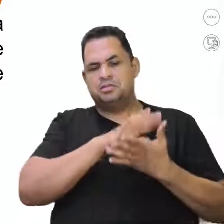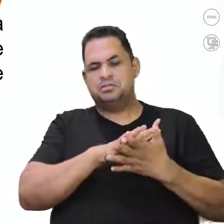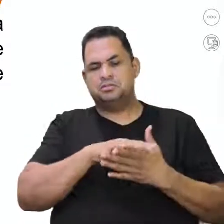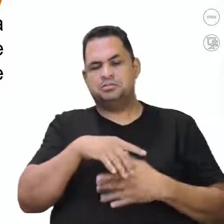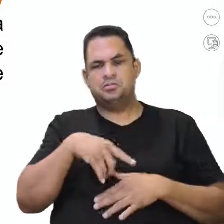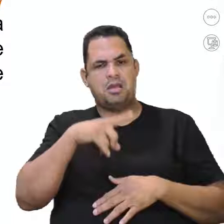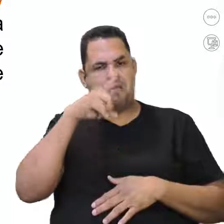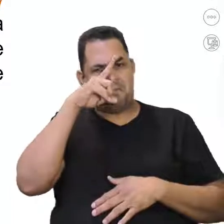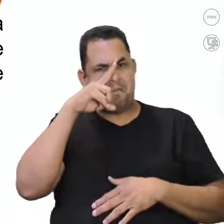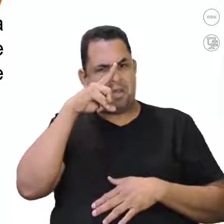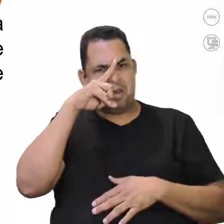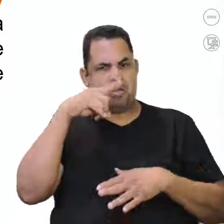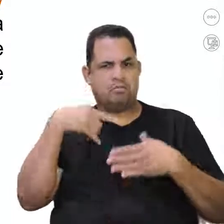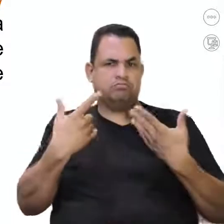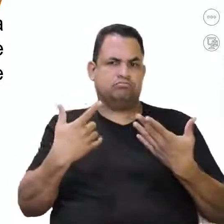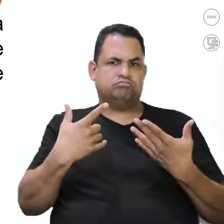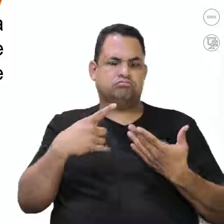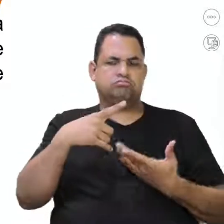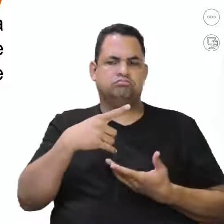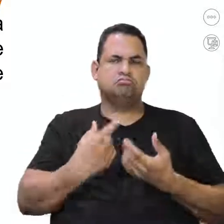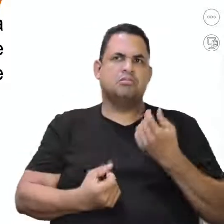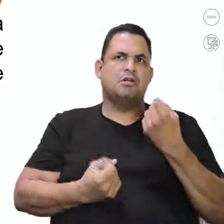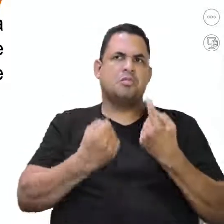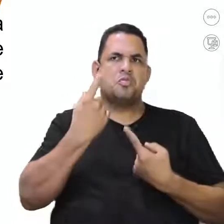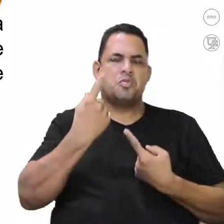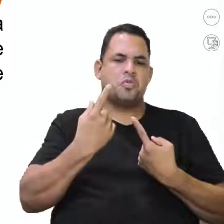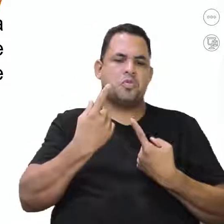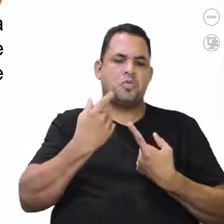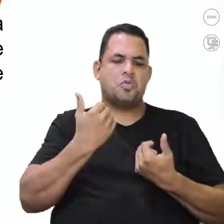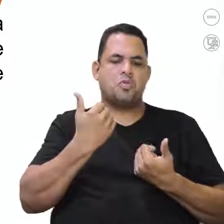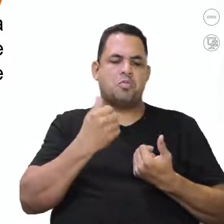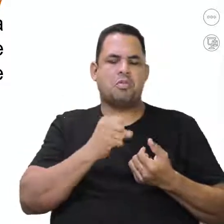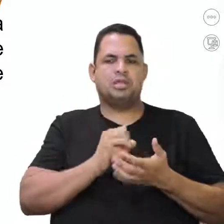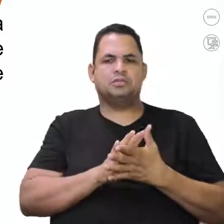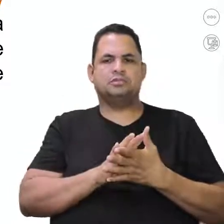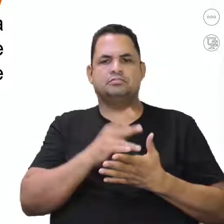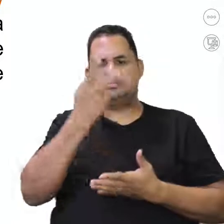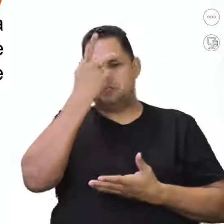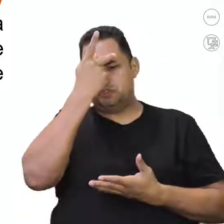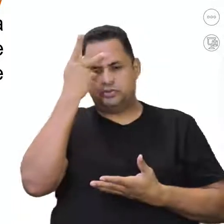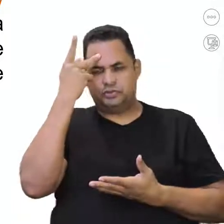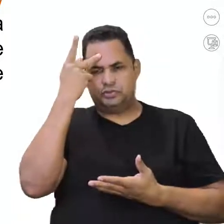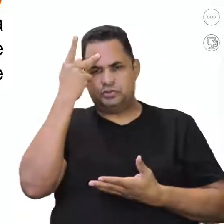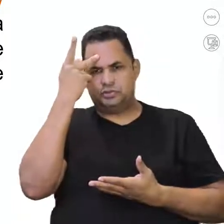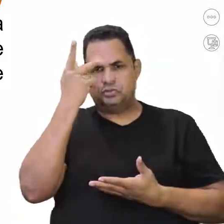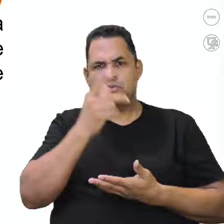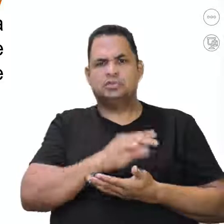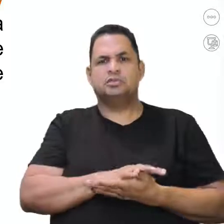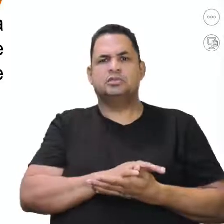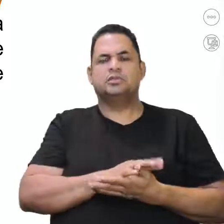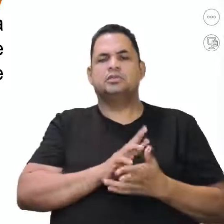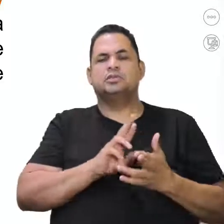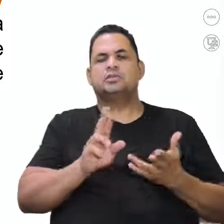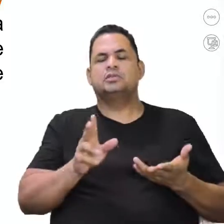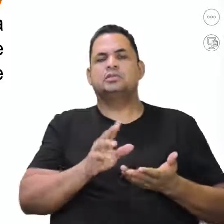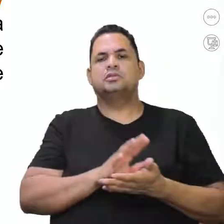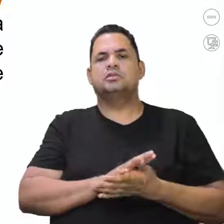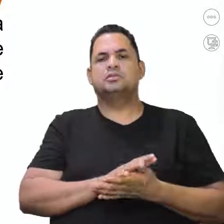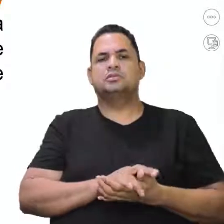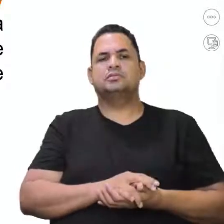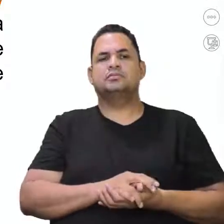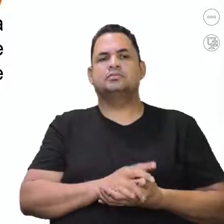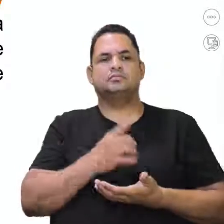perigosos. Aí seria o quê? Algumas pessoas, certo? Ficaria ideal colocar algumas pessoas. Então, nesse caso